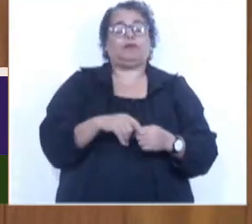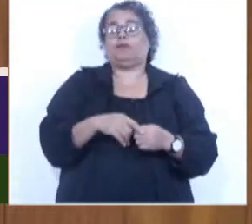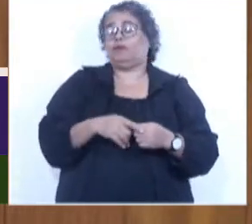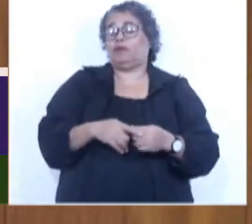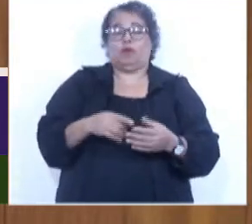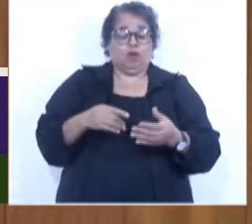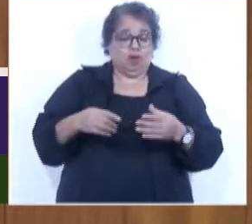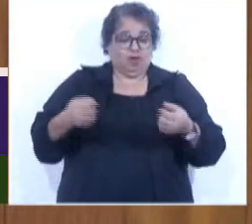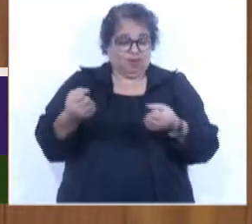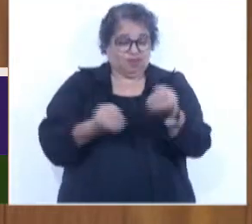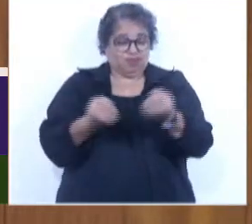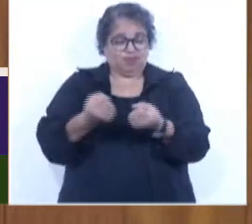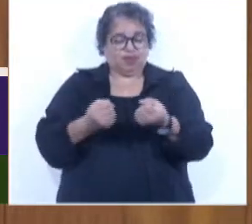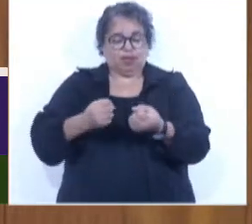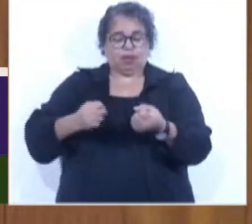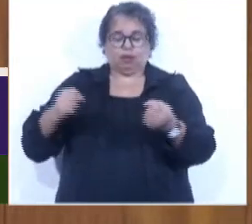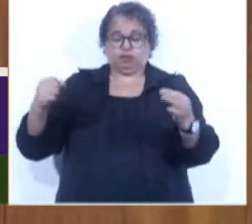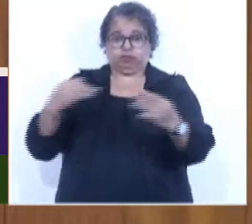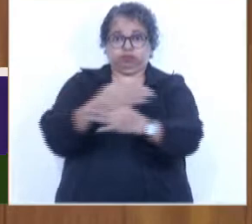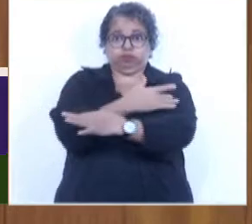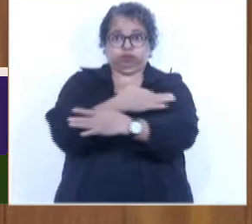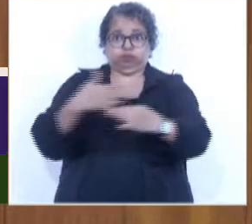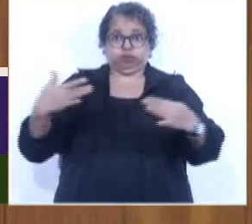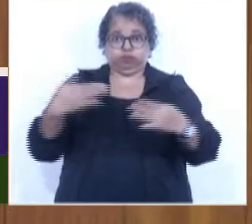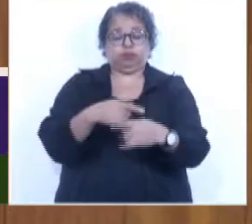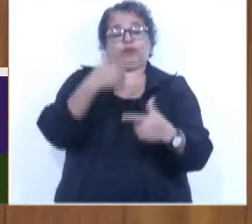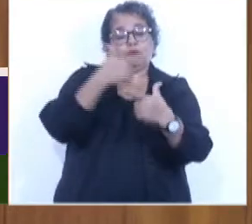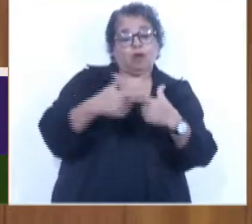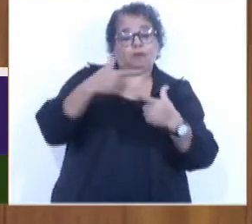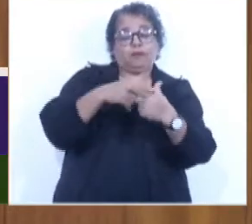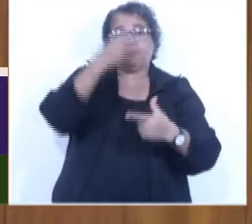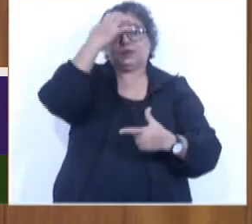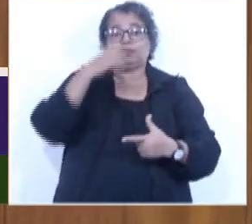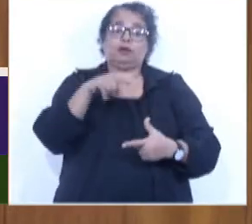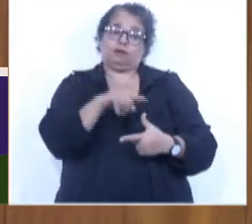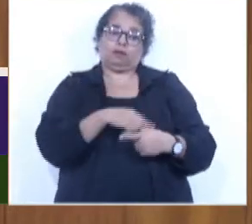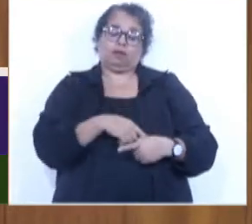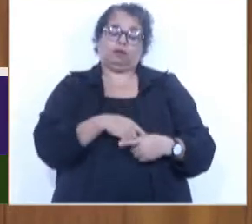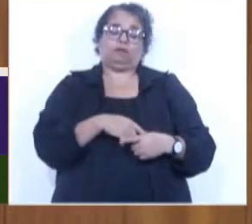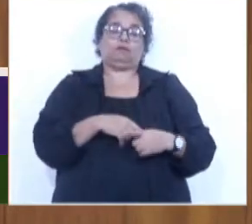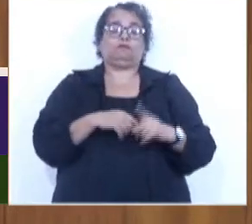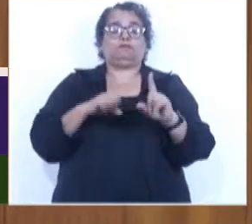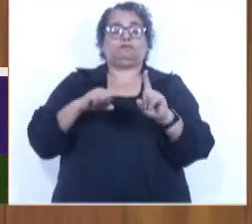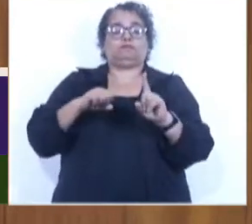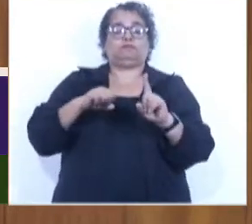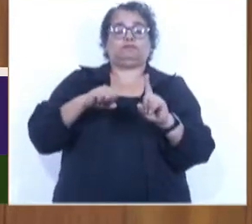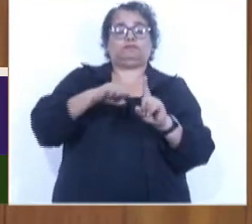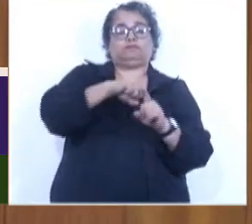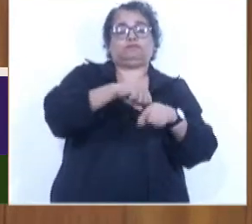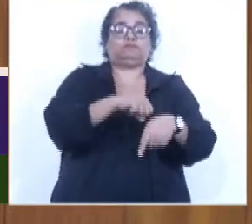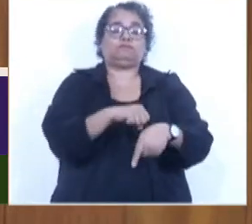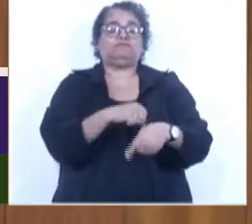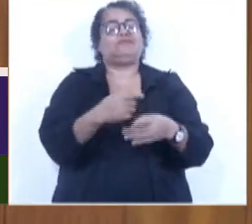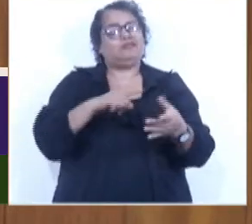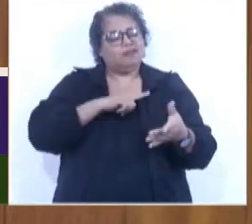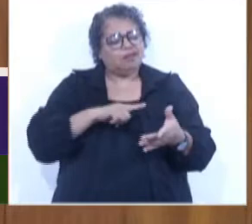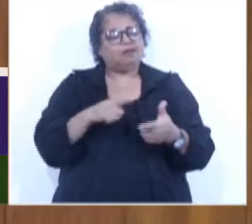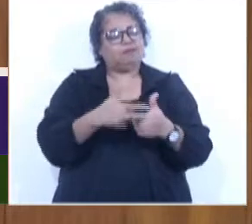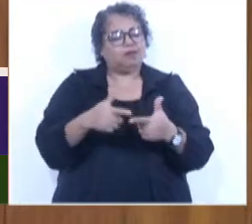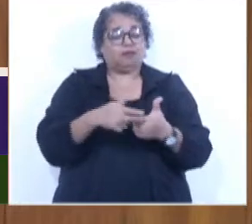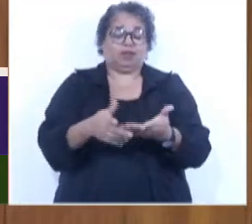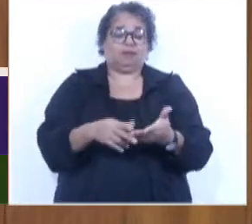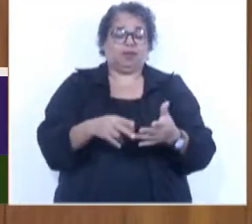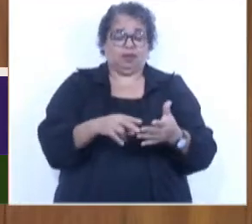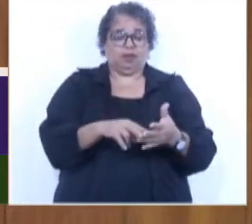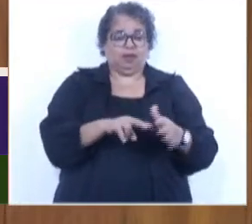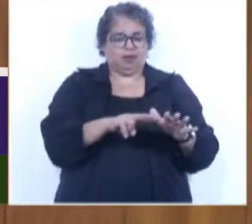infelizmente tem acontecido muitos muitos acidentes recentemente acerca de três semanas atrás graças a